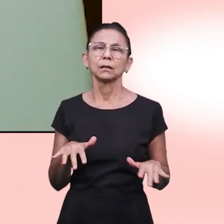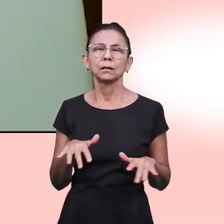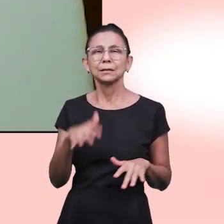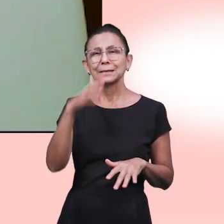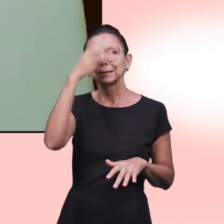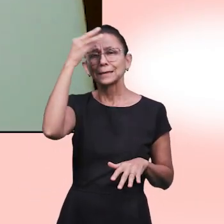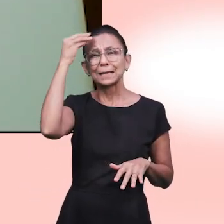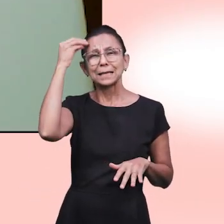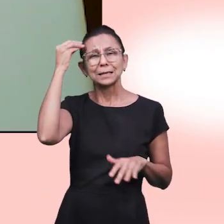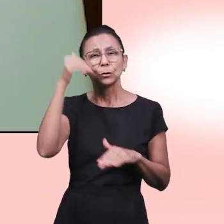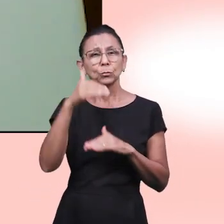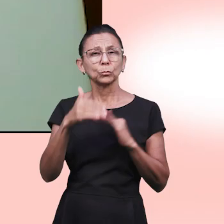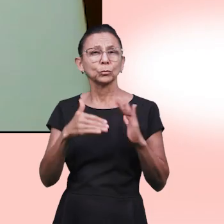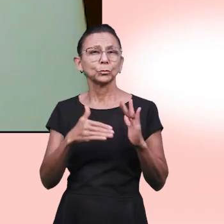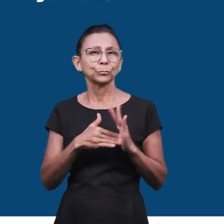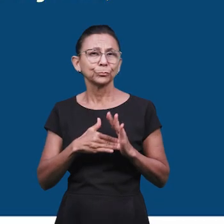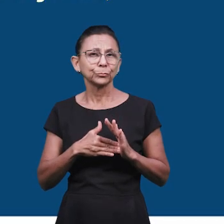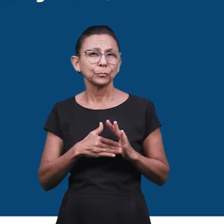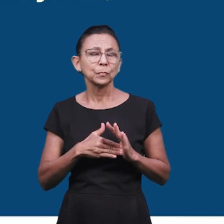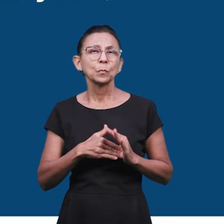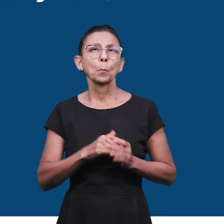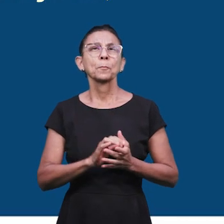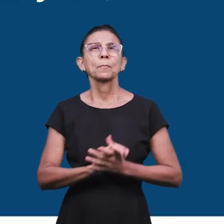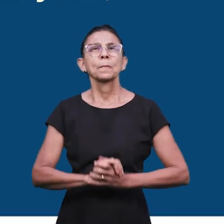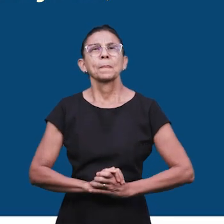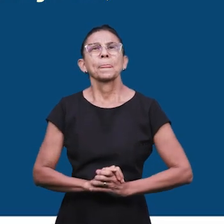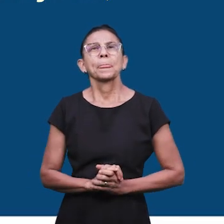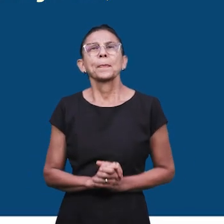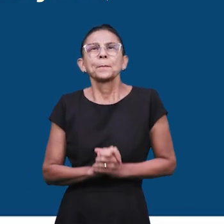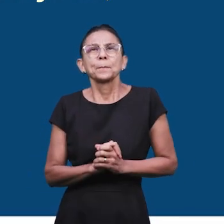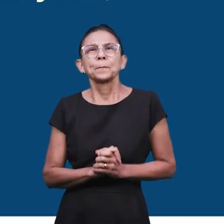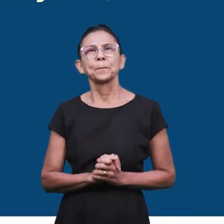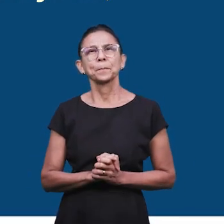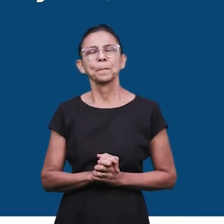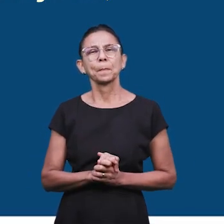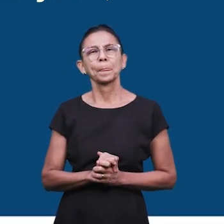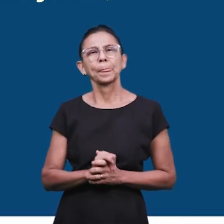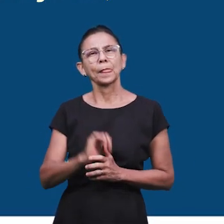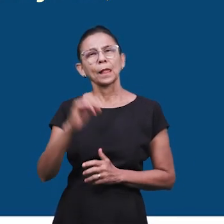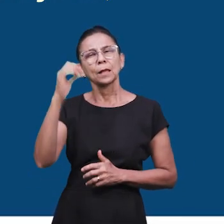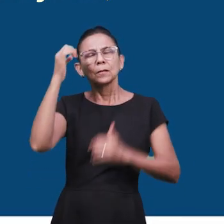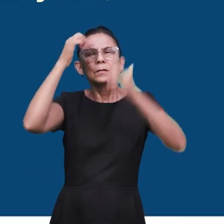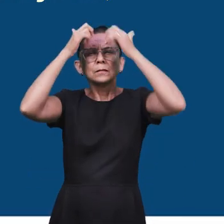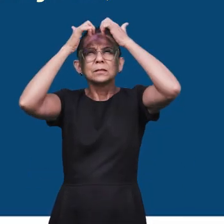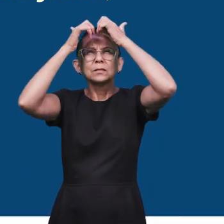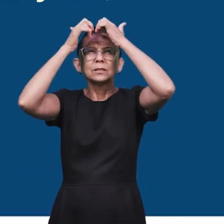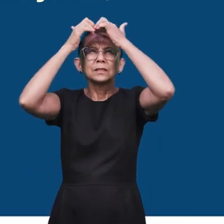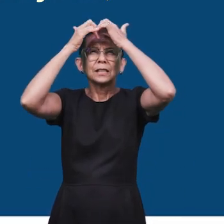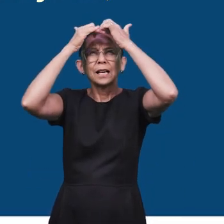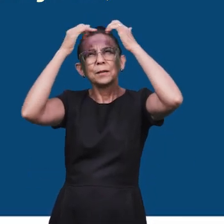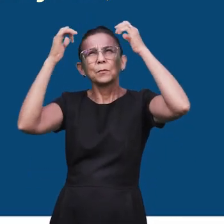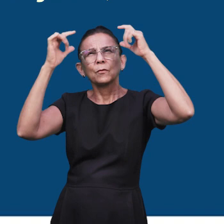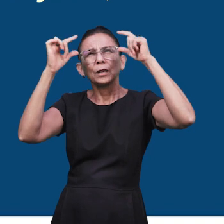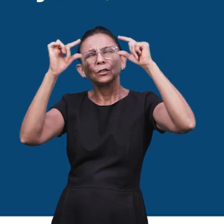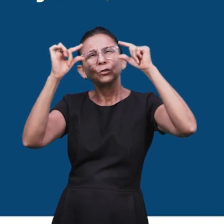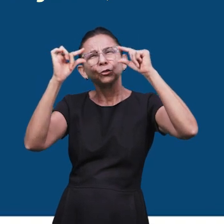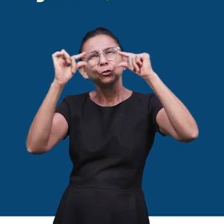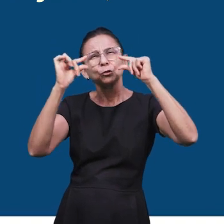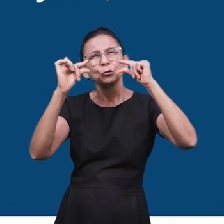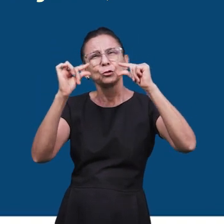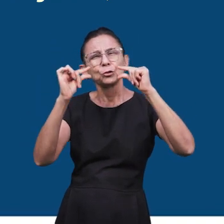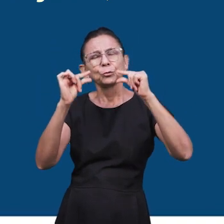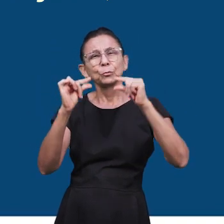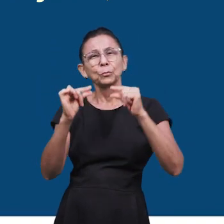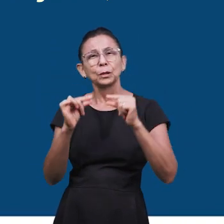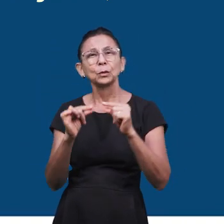memória, entre outras características. O peso do nosso cérebro também muda com o tempo e acontece uma diminuição em